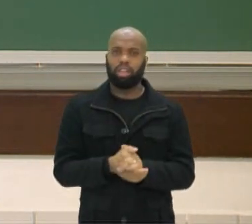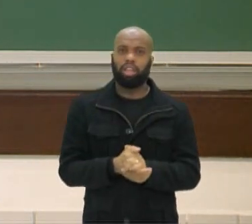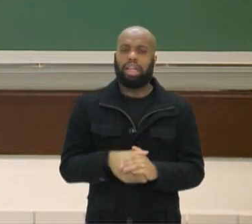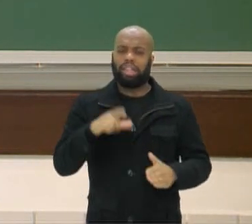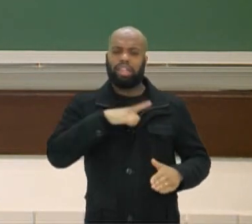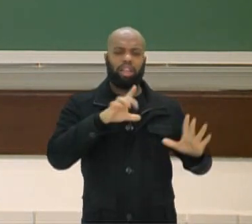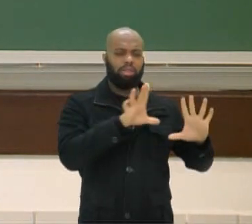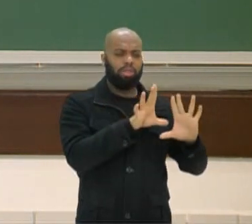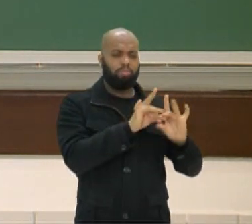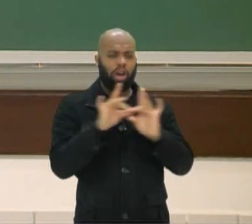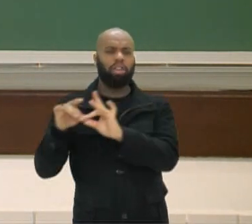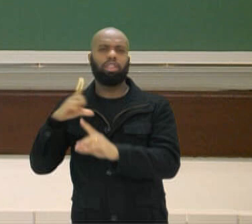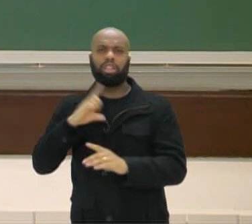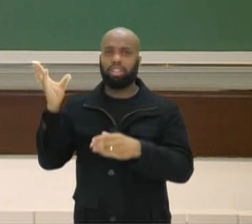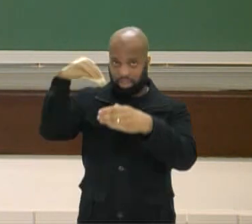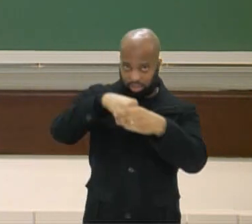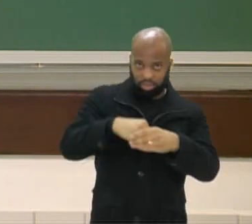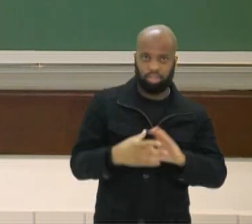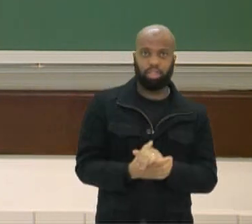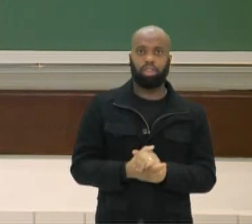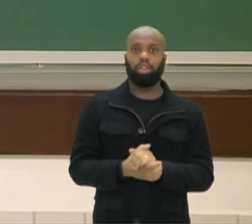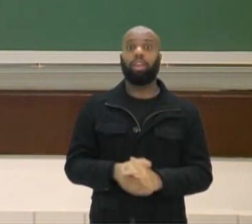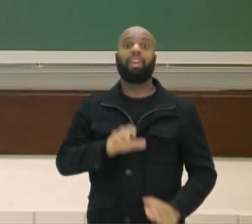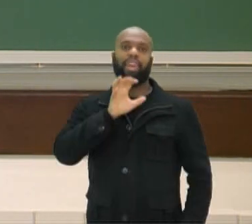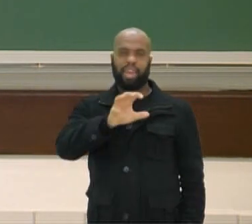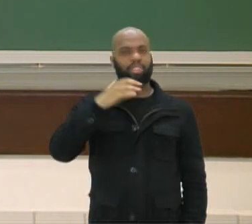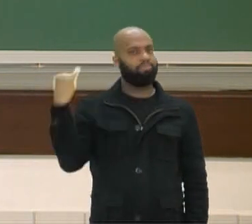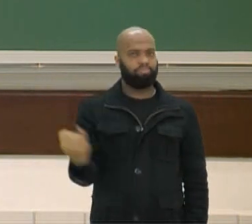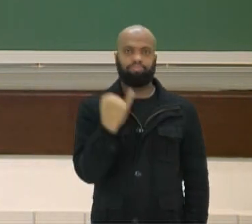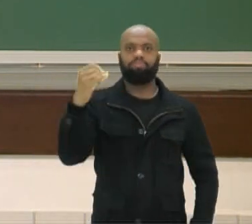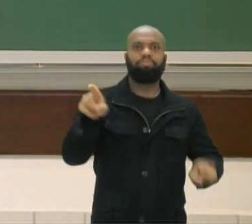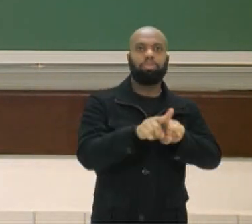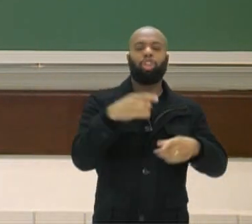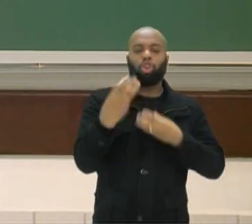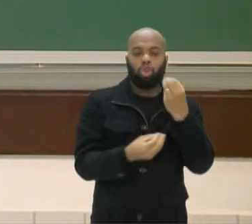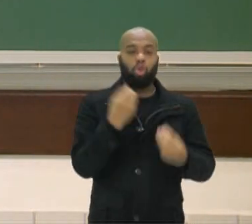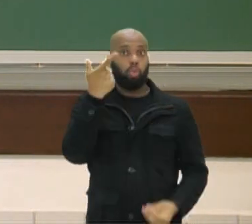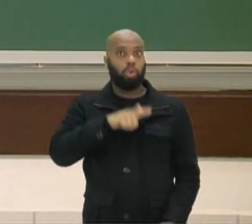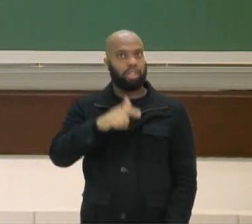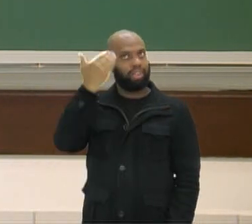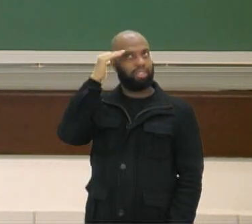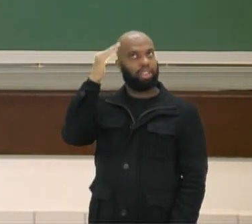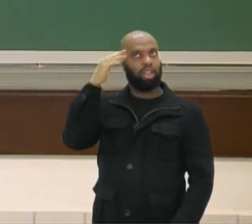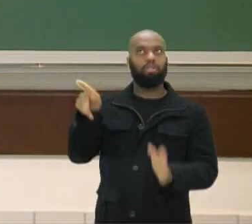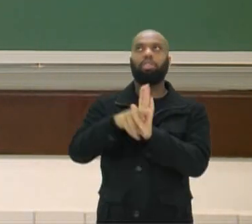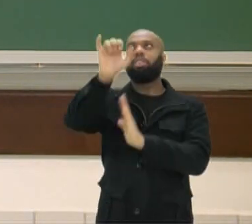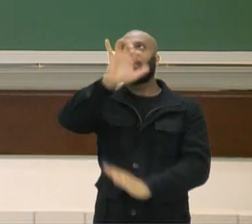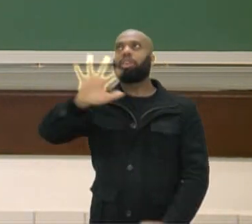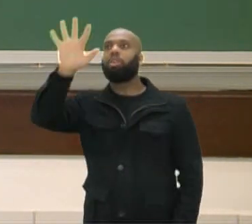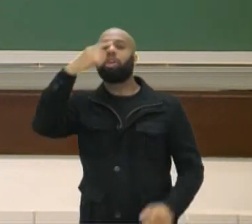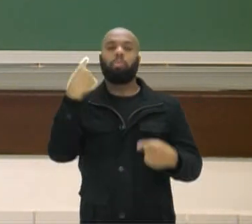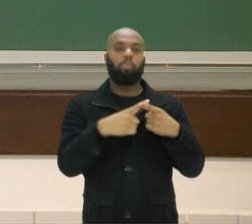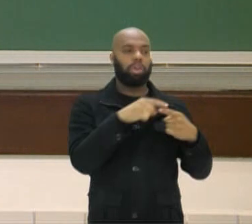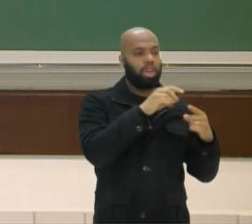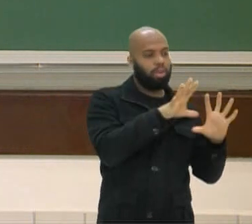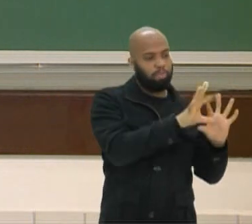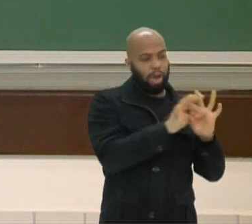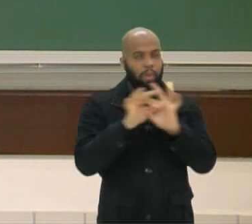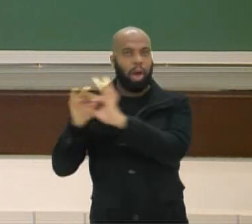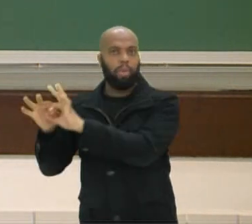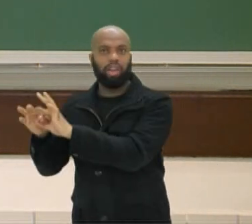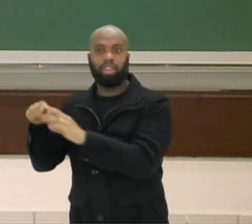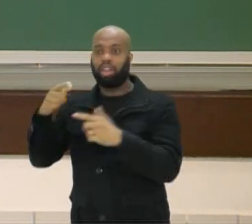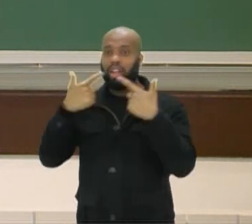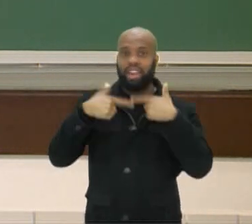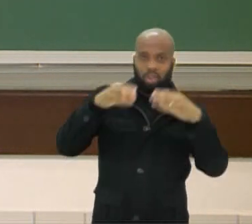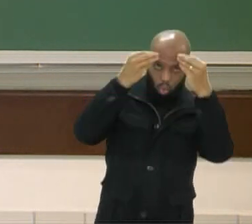que contexto ela estava inserida? Esse é um passo importante de como interpretar imagens. Contextualizar a linguagem não verbal dentro